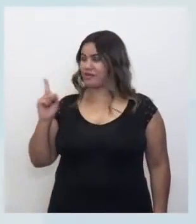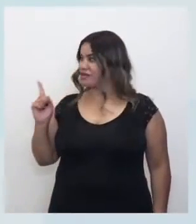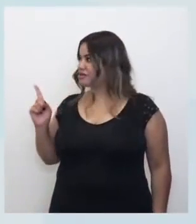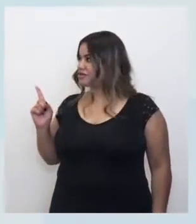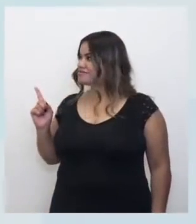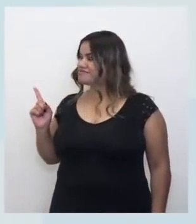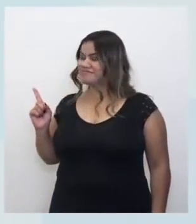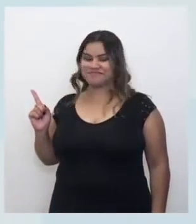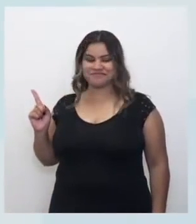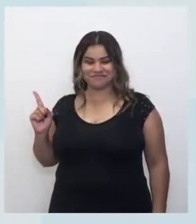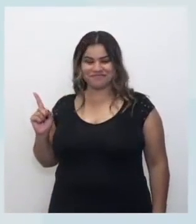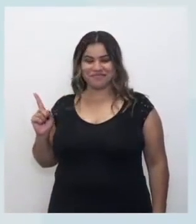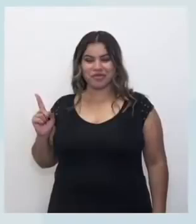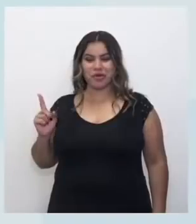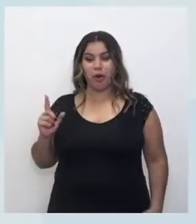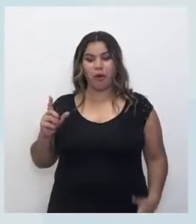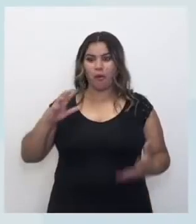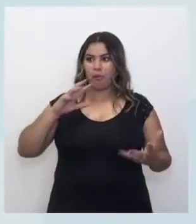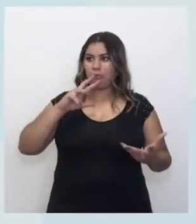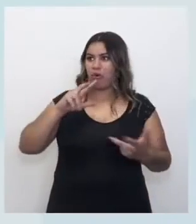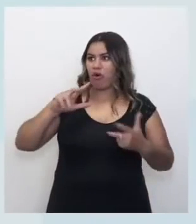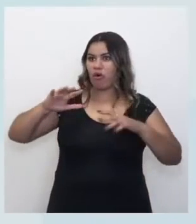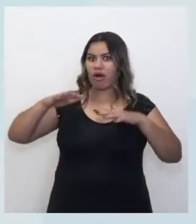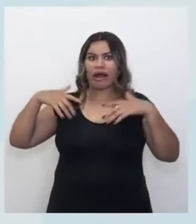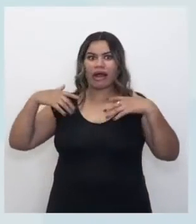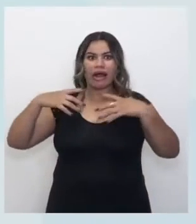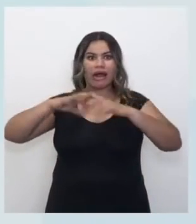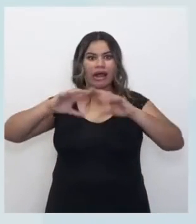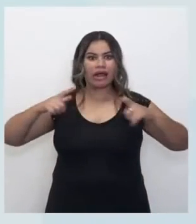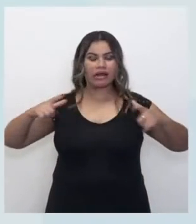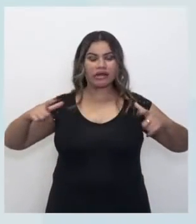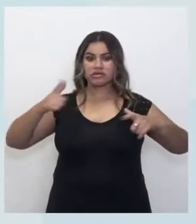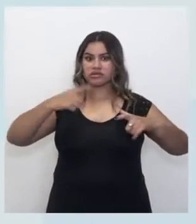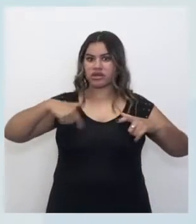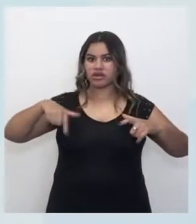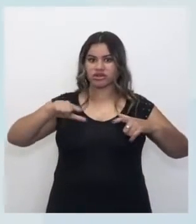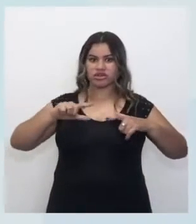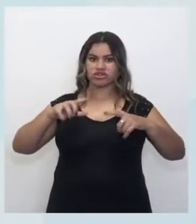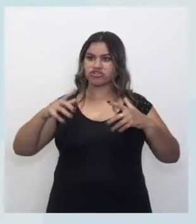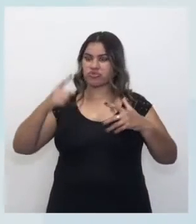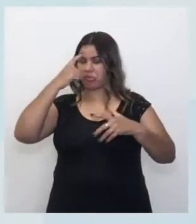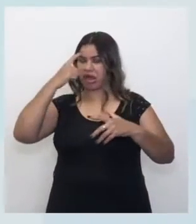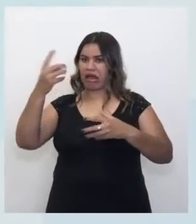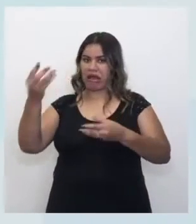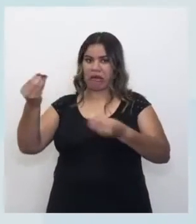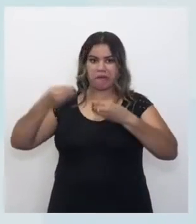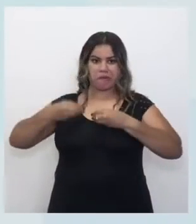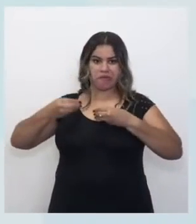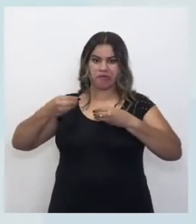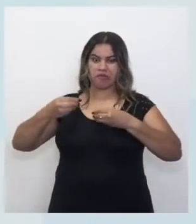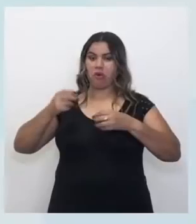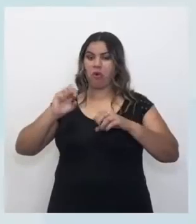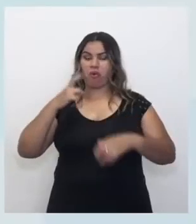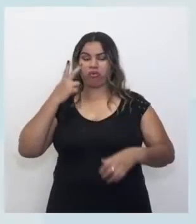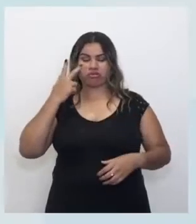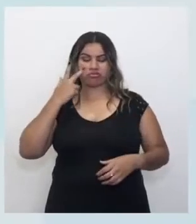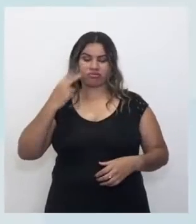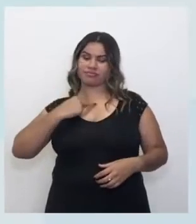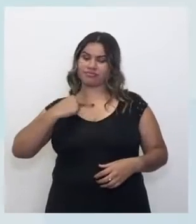mundo e com como a gente não pode tomar as coisas como dadas ou como naturais,